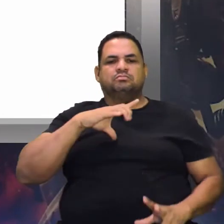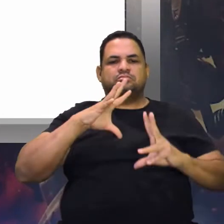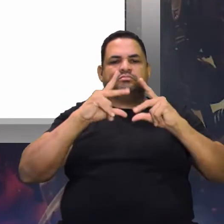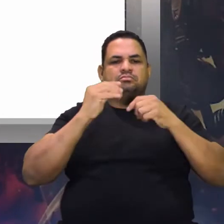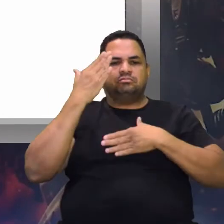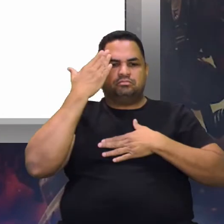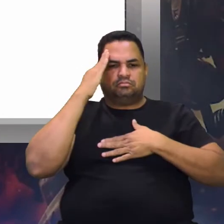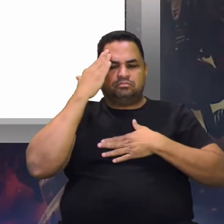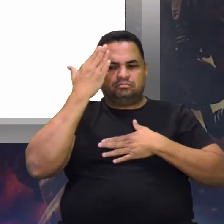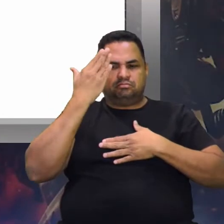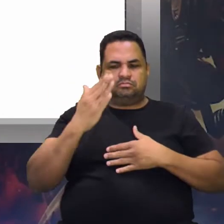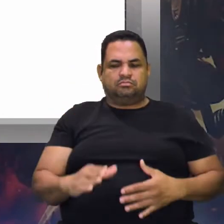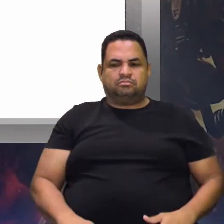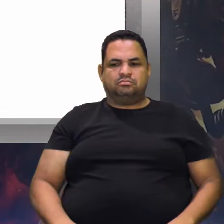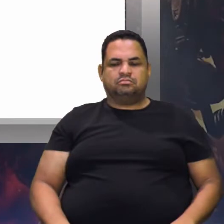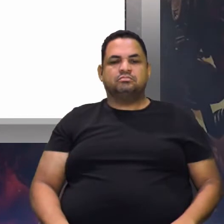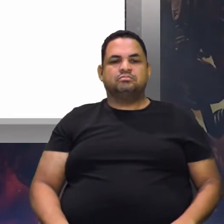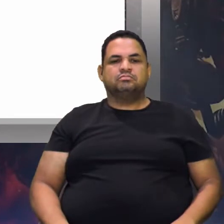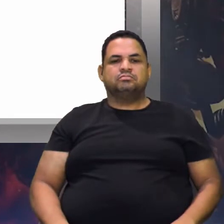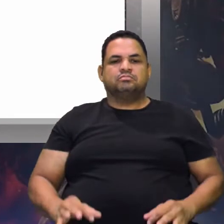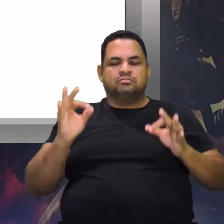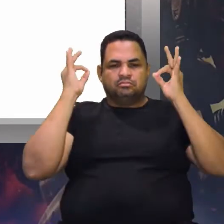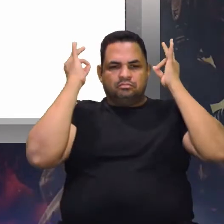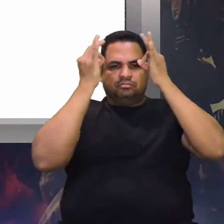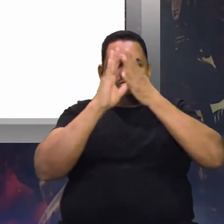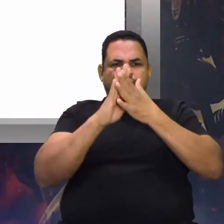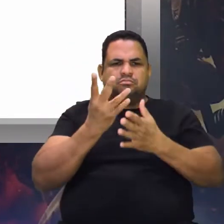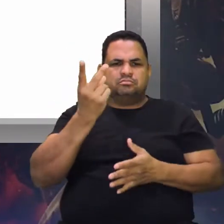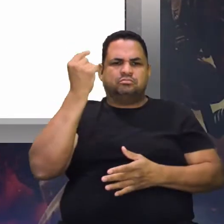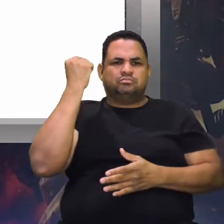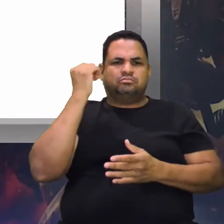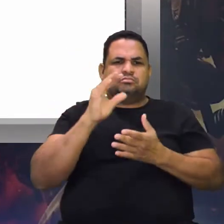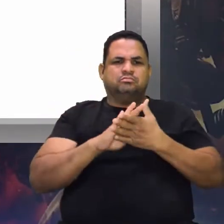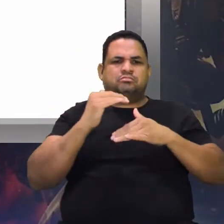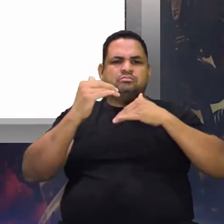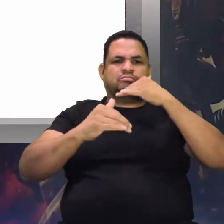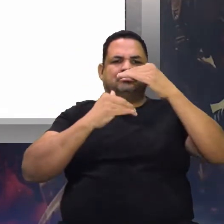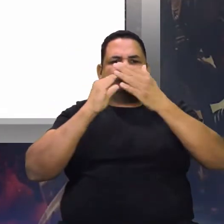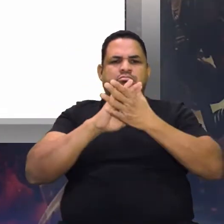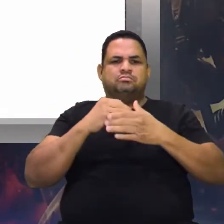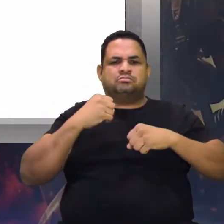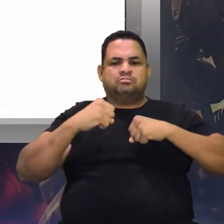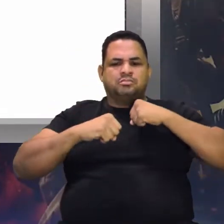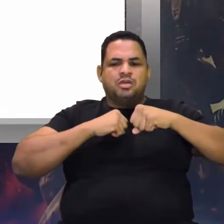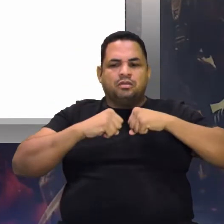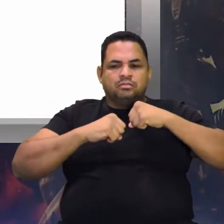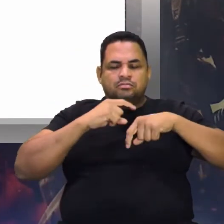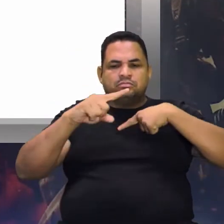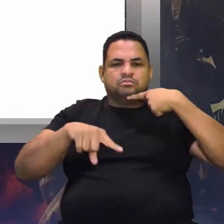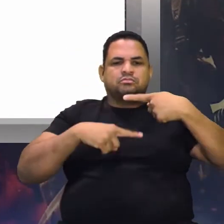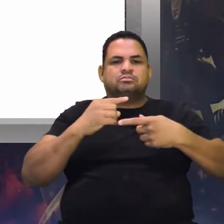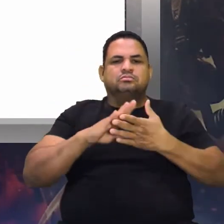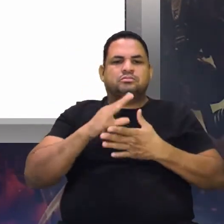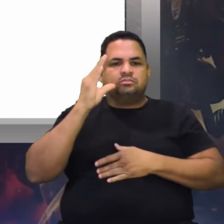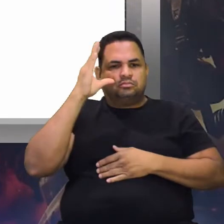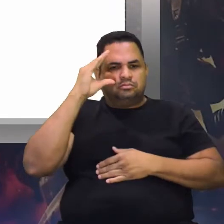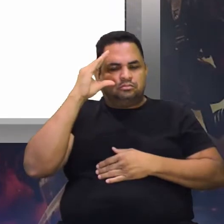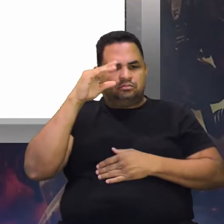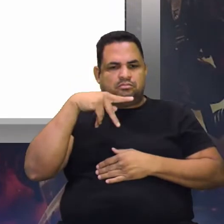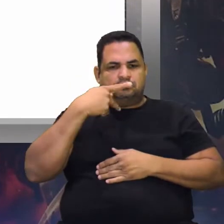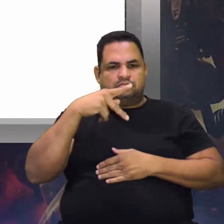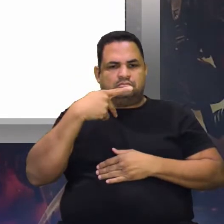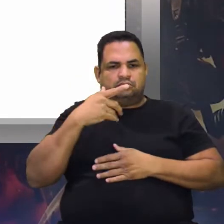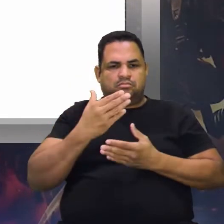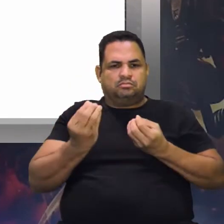concepção. É na Grécia Antiga também que se desenvolve a maratona. Daqui a pouquinho nós vamos ver uma curiosidade. Eu vou falar para vocês